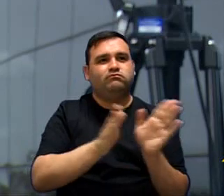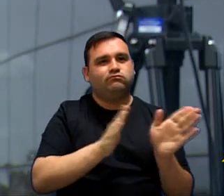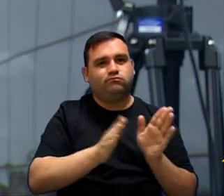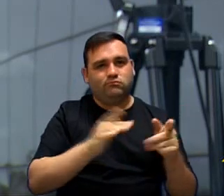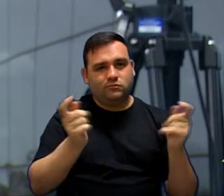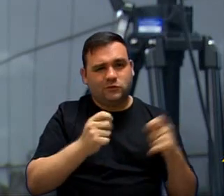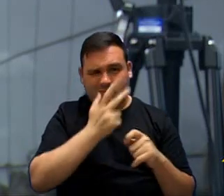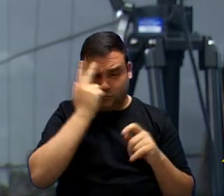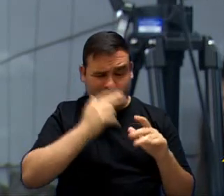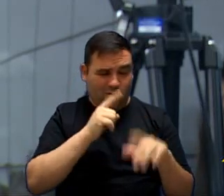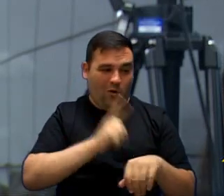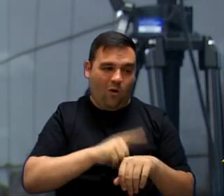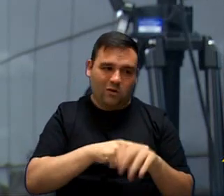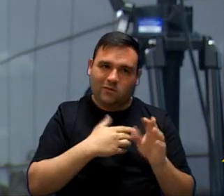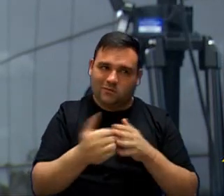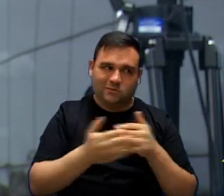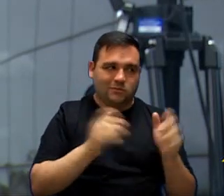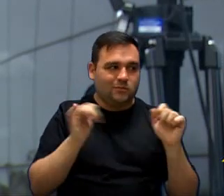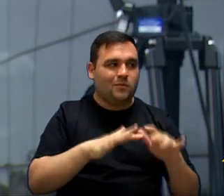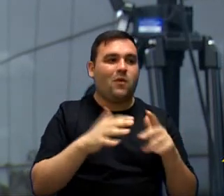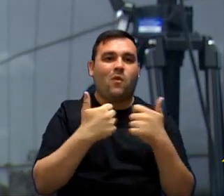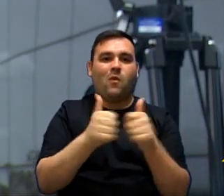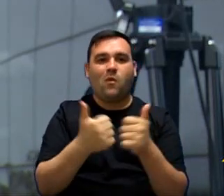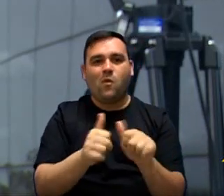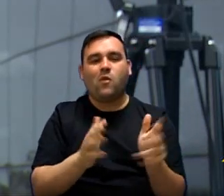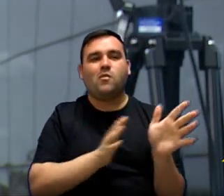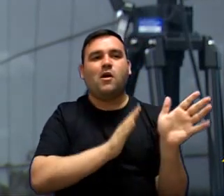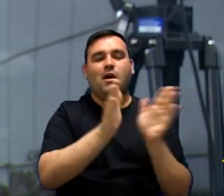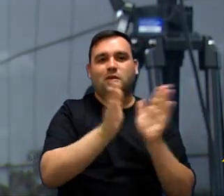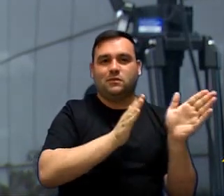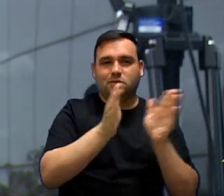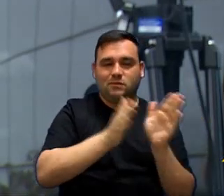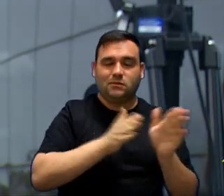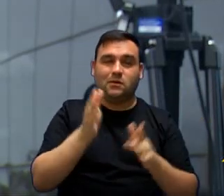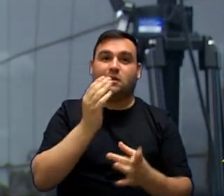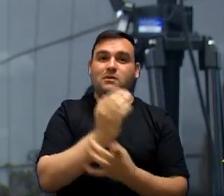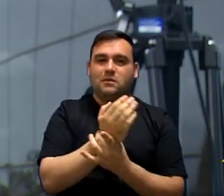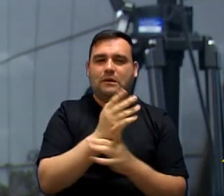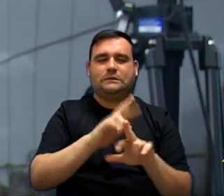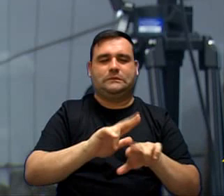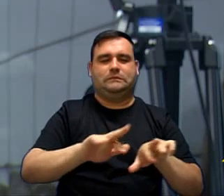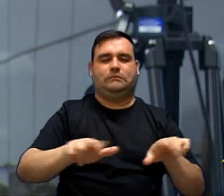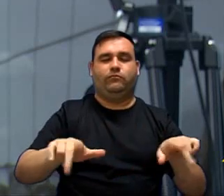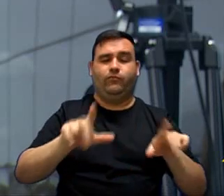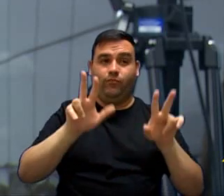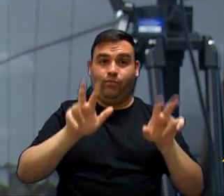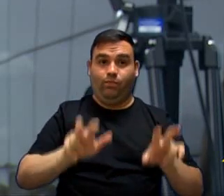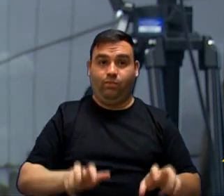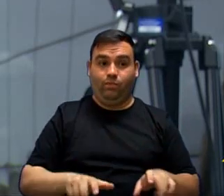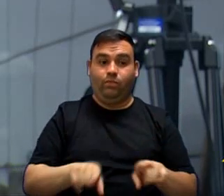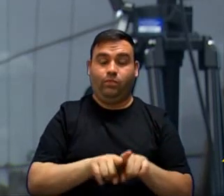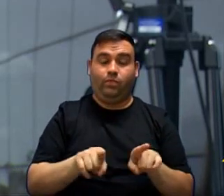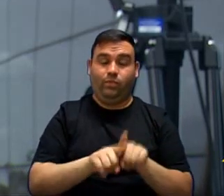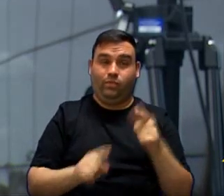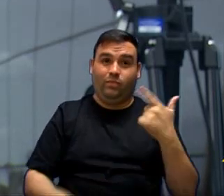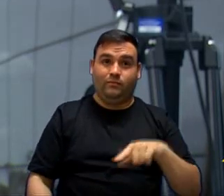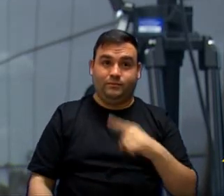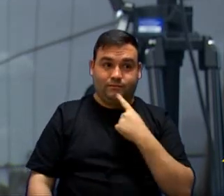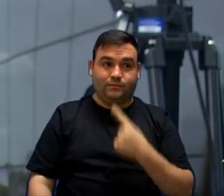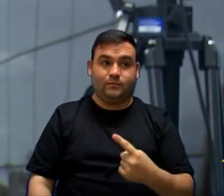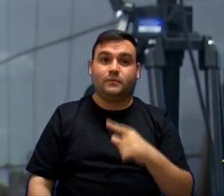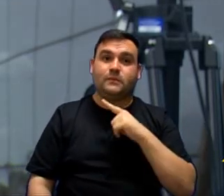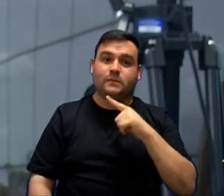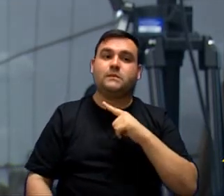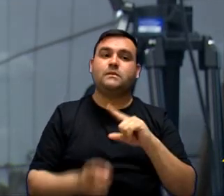acessíveis para a população durante o dia por transporte, acessibilidade, segurança e tudo mais. E, repito,